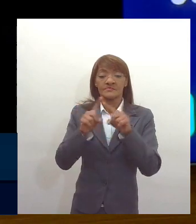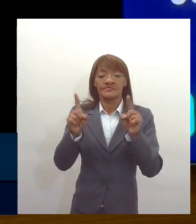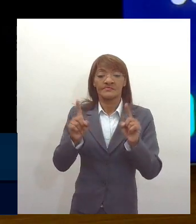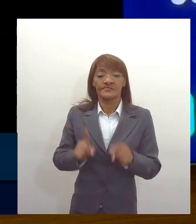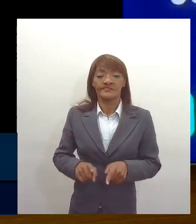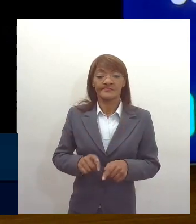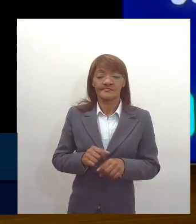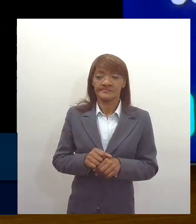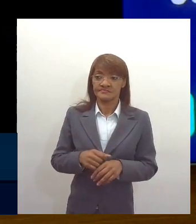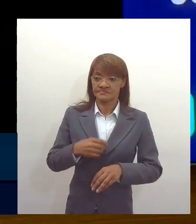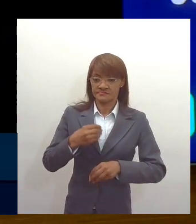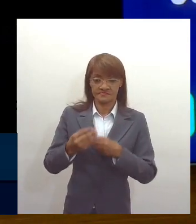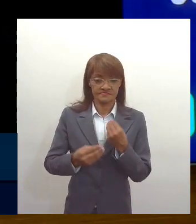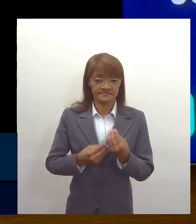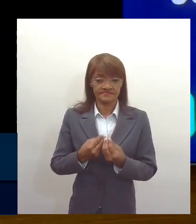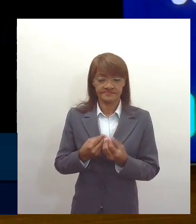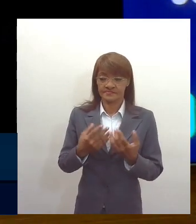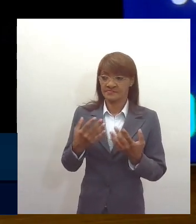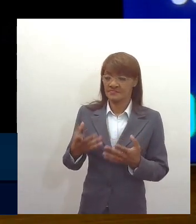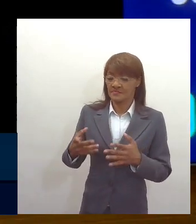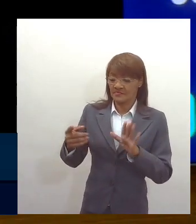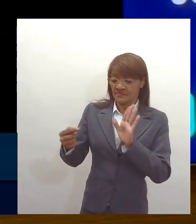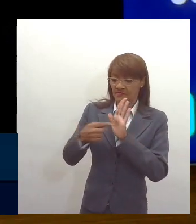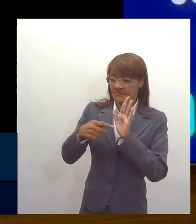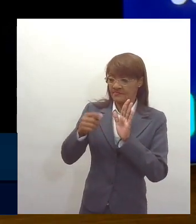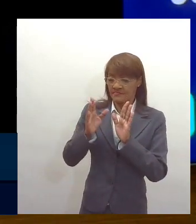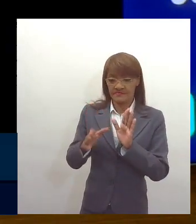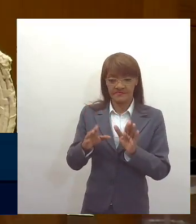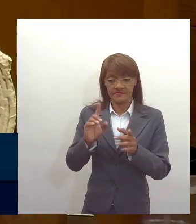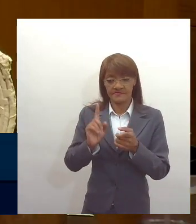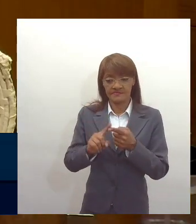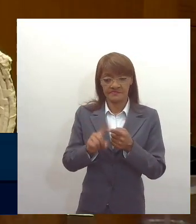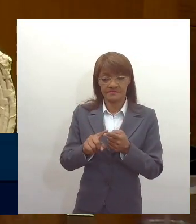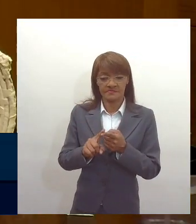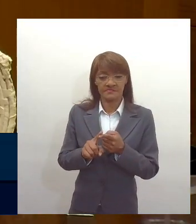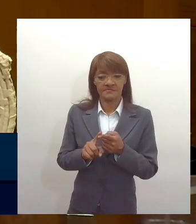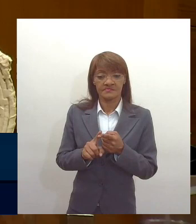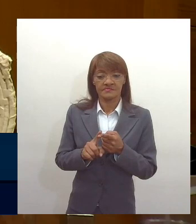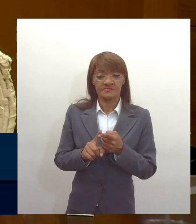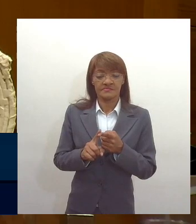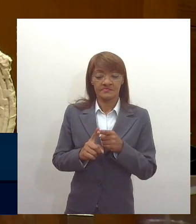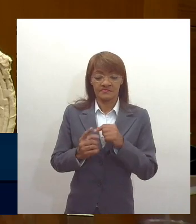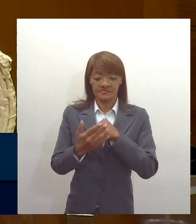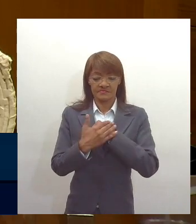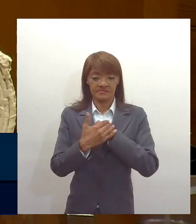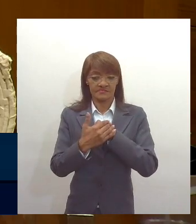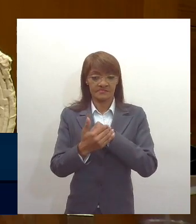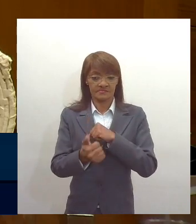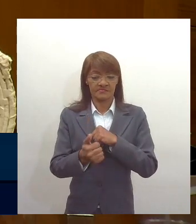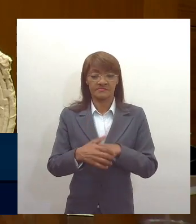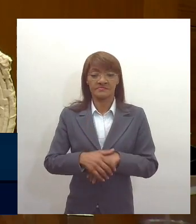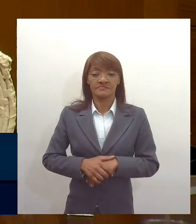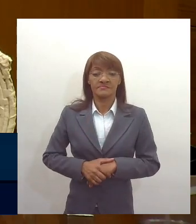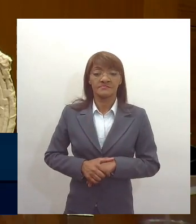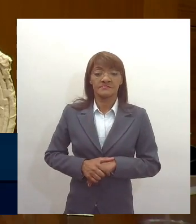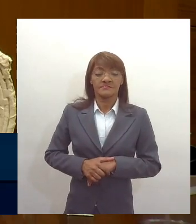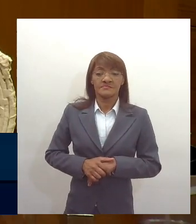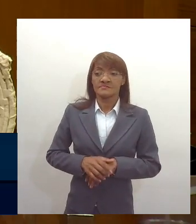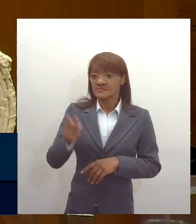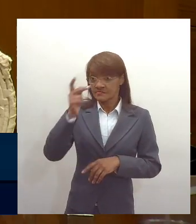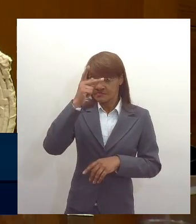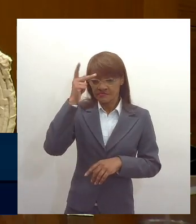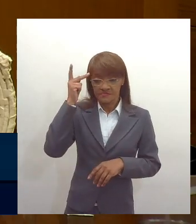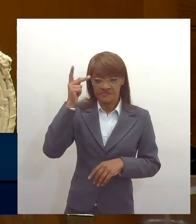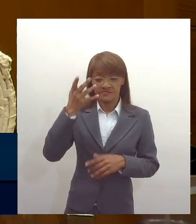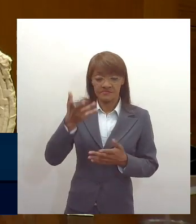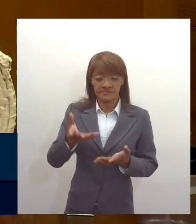denúncias, e depois eu fui convidar, né, ou conversar com os usuários. Eu espero que olha aí,